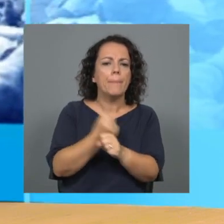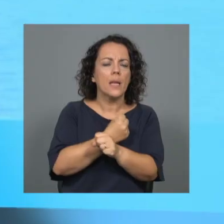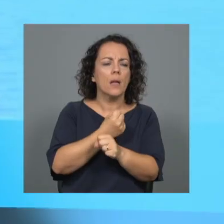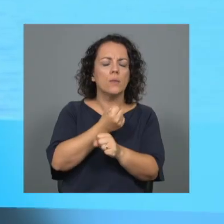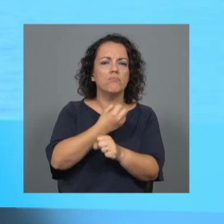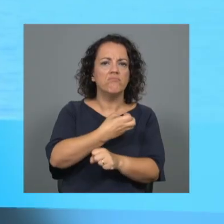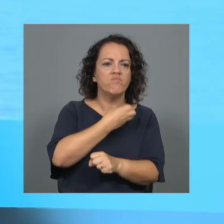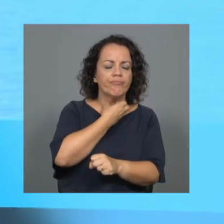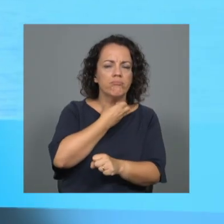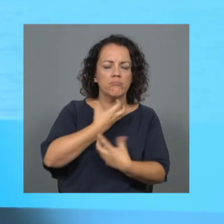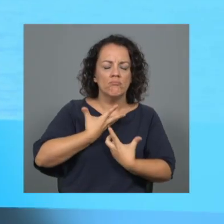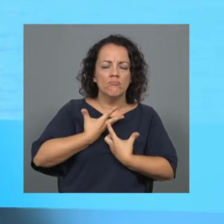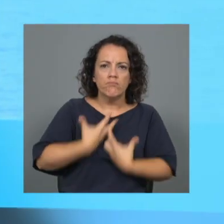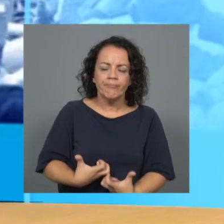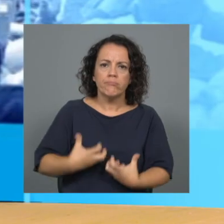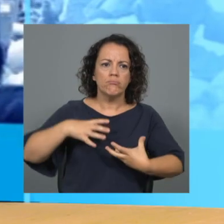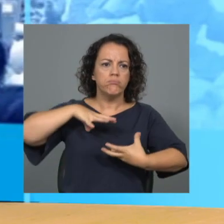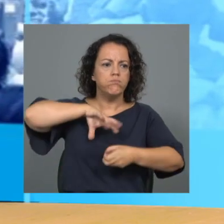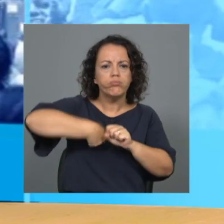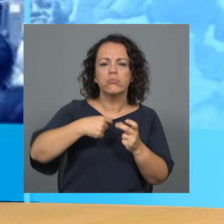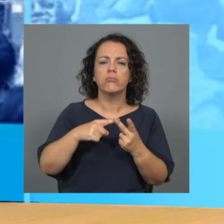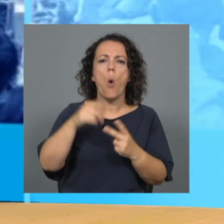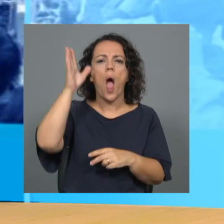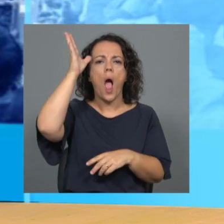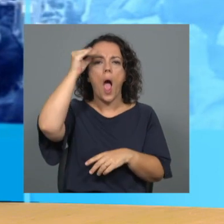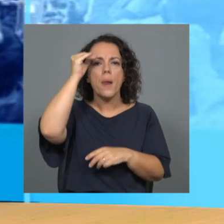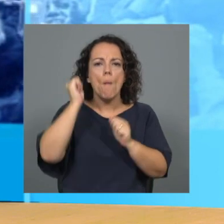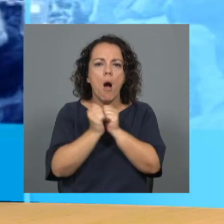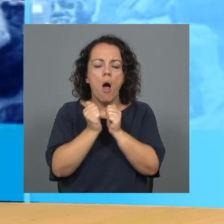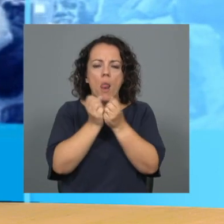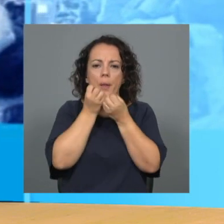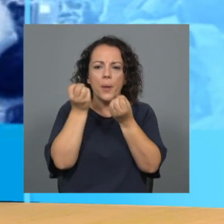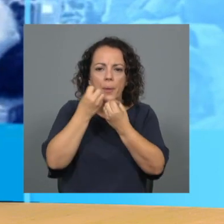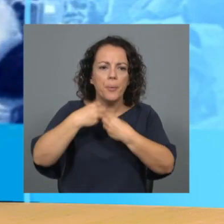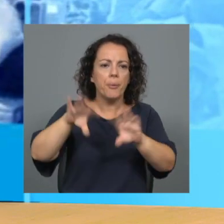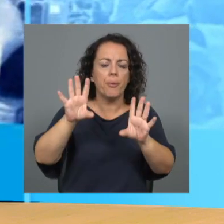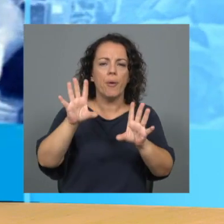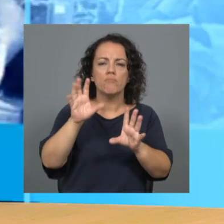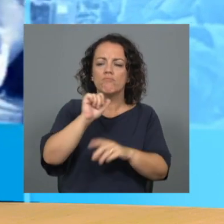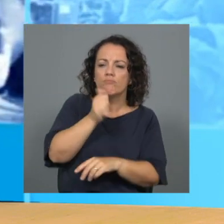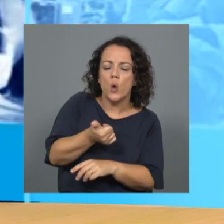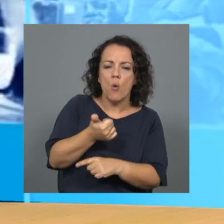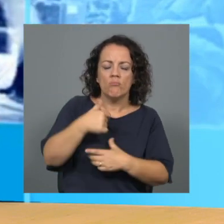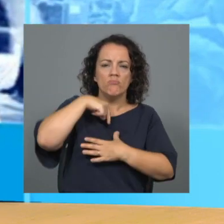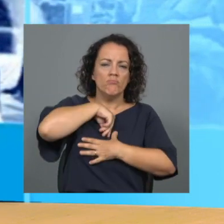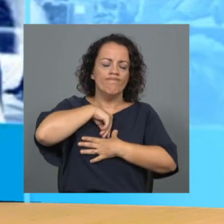portanto, tudo isso deve ser valorizado. Mas, acima de tudo, o